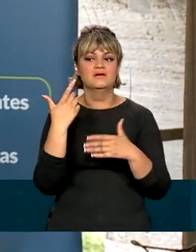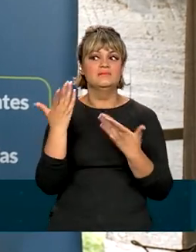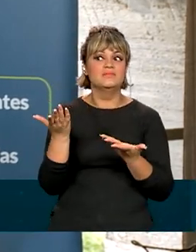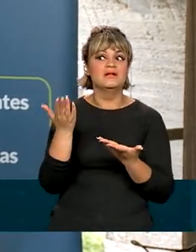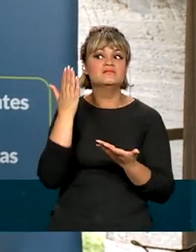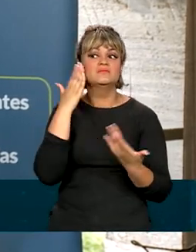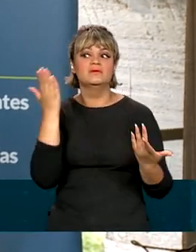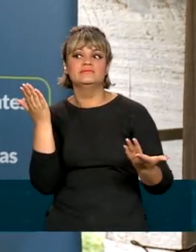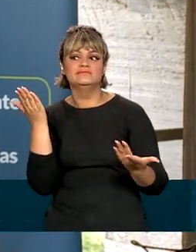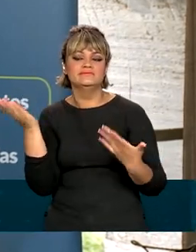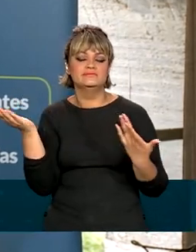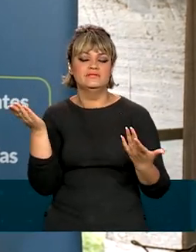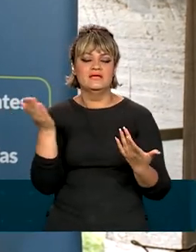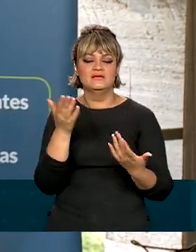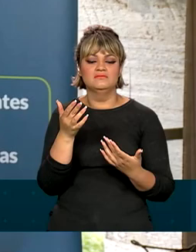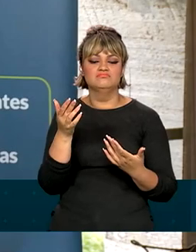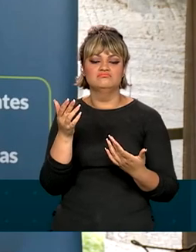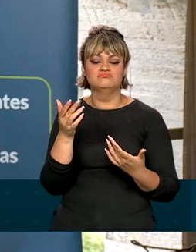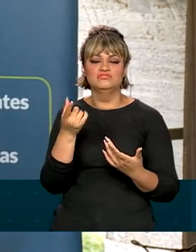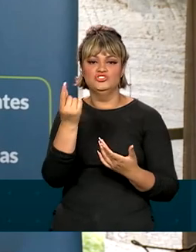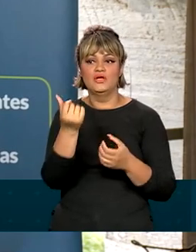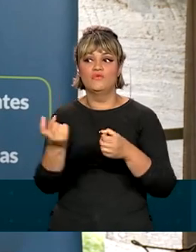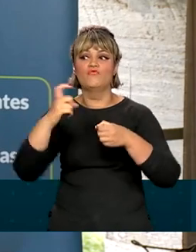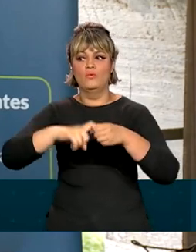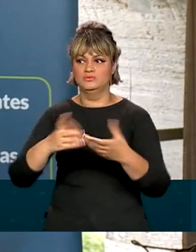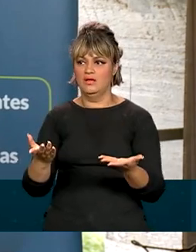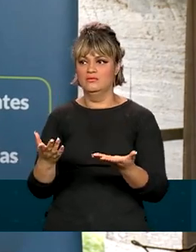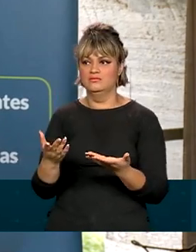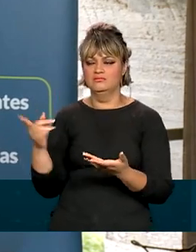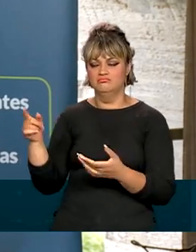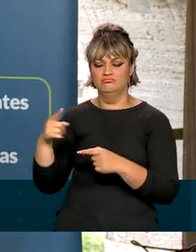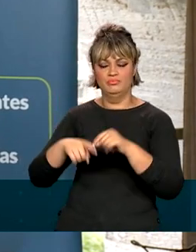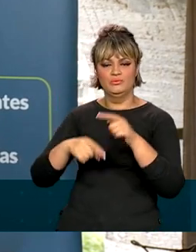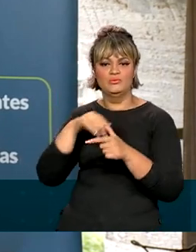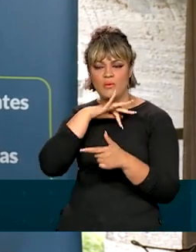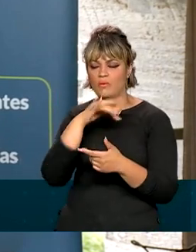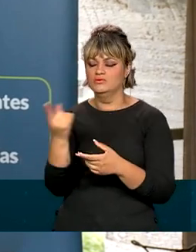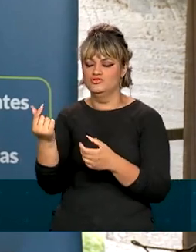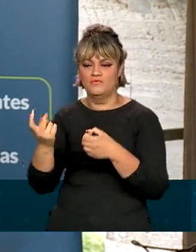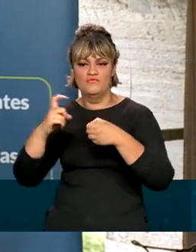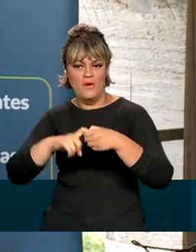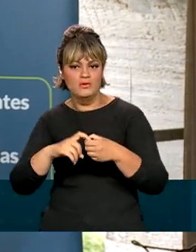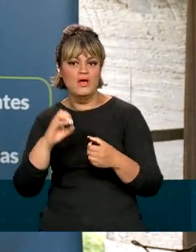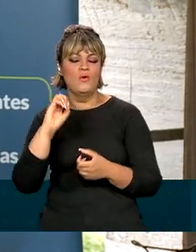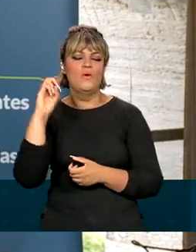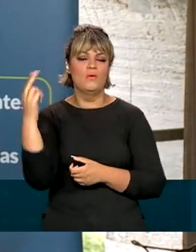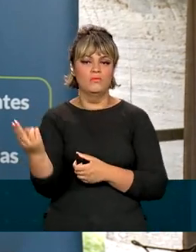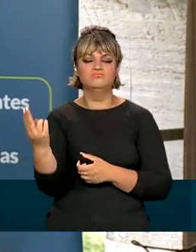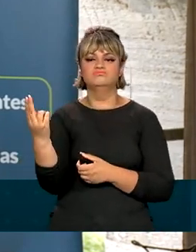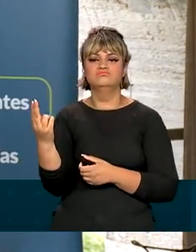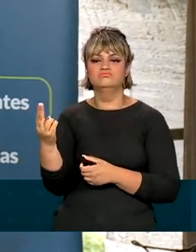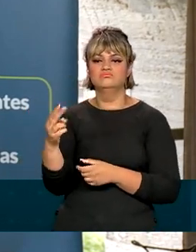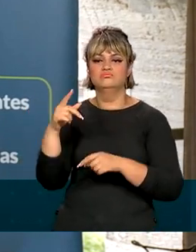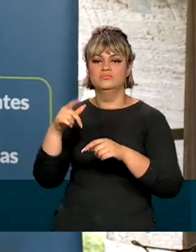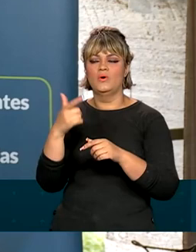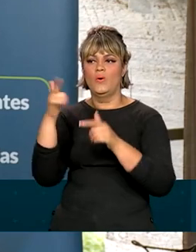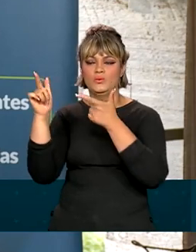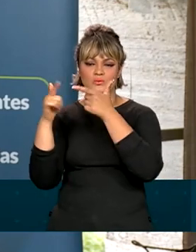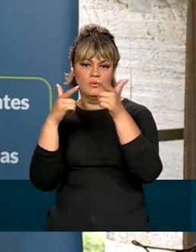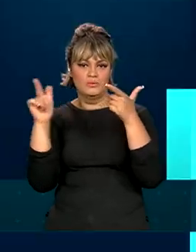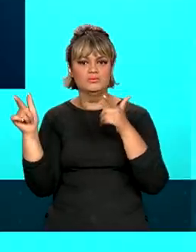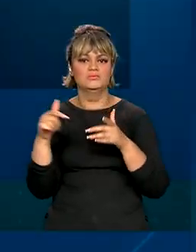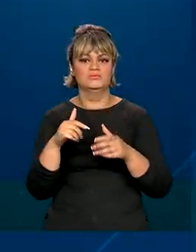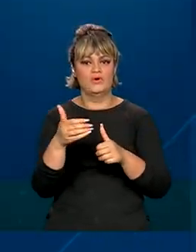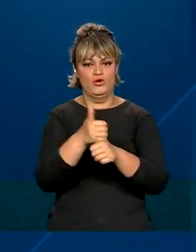eles podem fazer a restituição do produto para que a empresa ou restitua o valor ou substitua por algum lote não